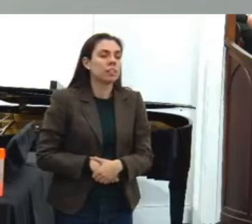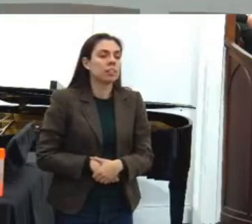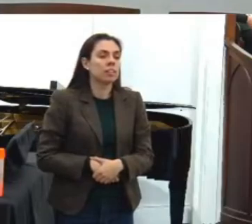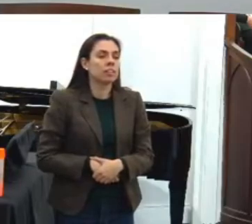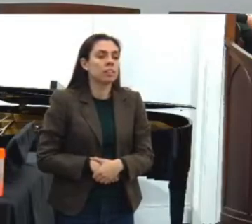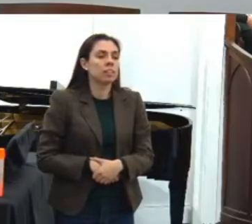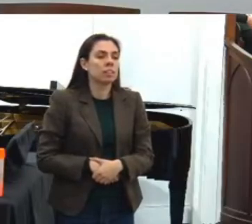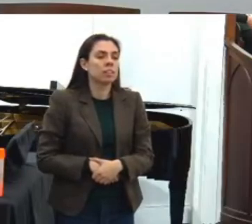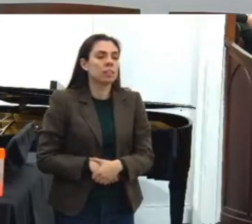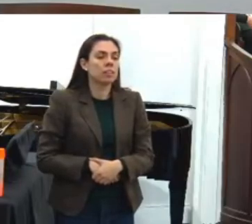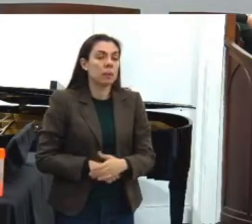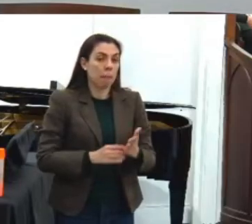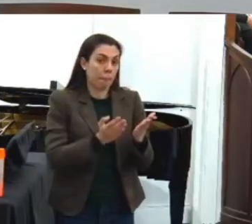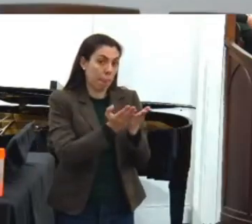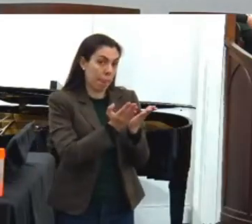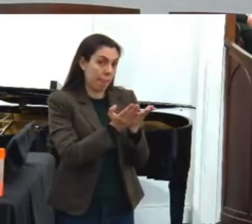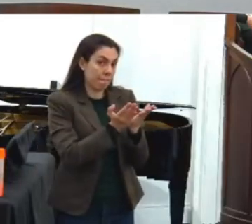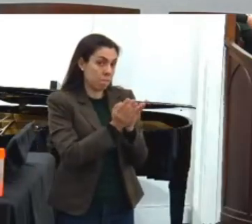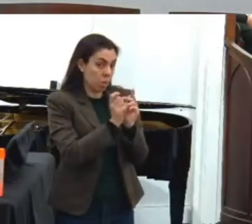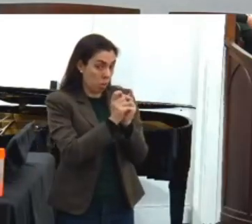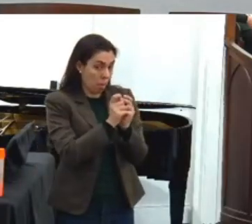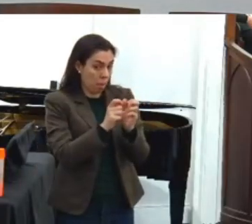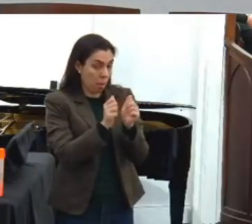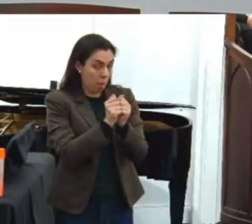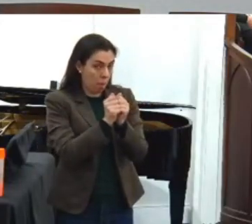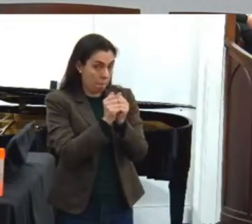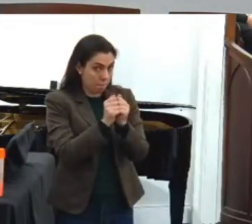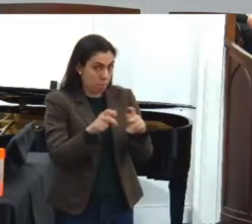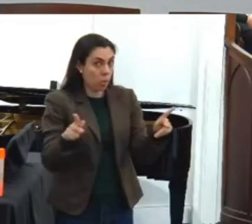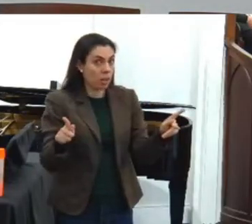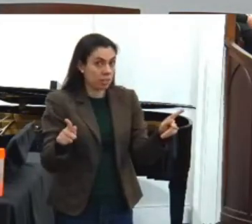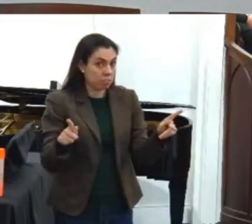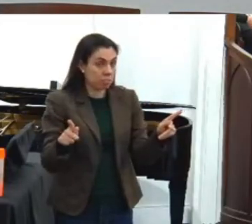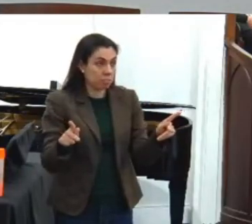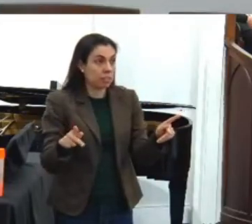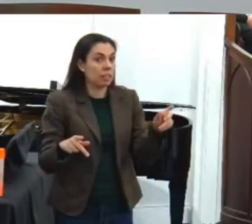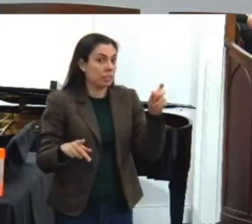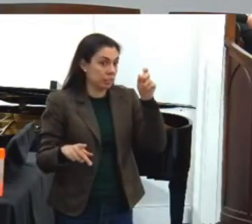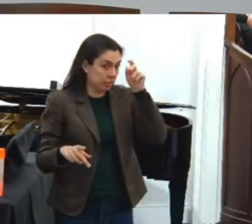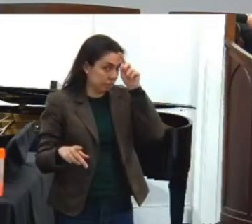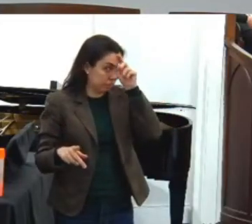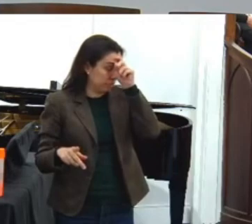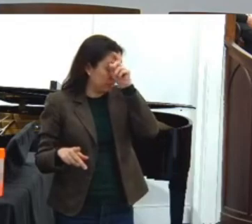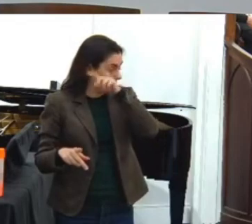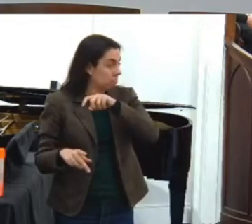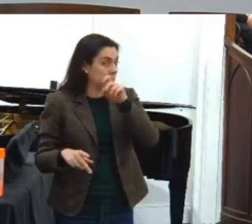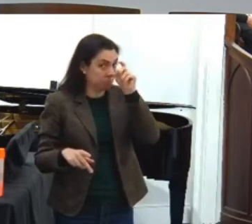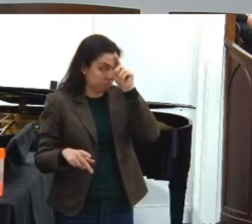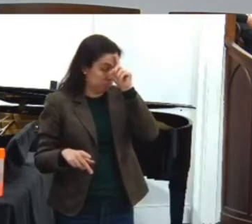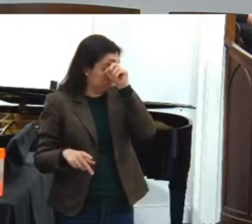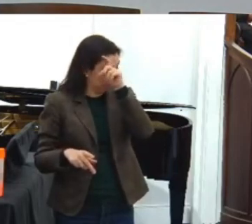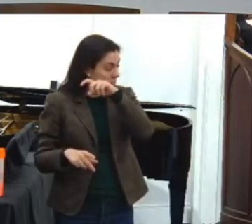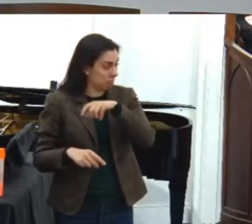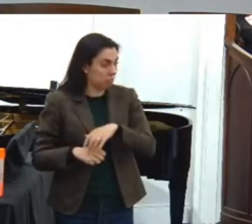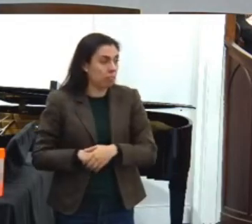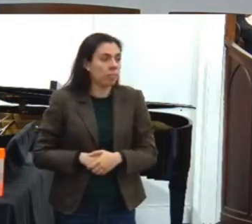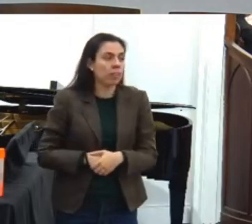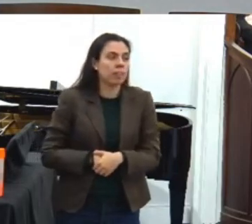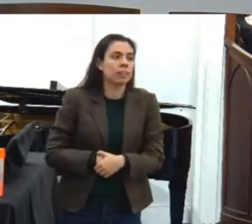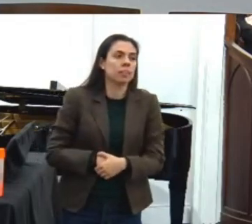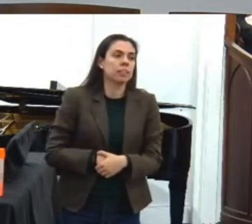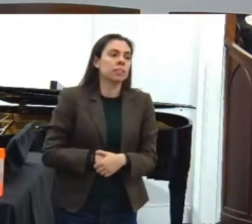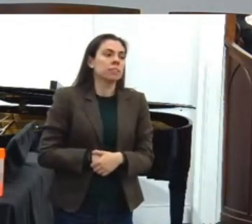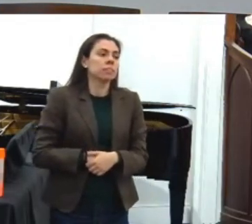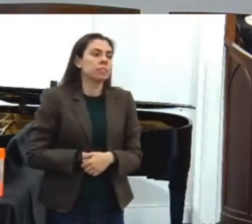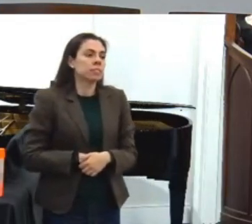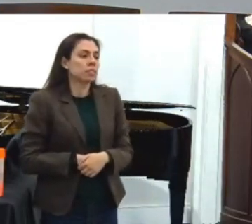estamos diante de um dos livros mais desafiadores de toda a Sagrada Escritura, o livro de